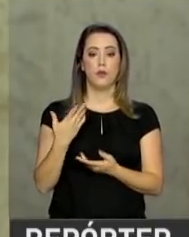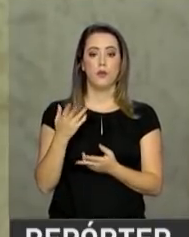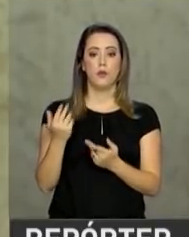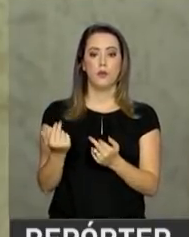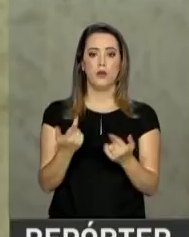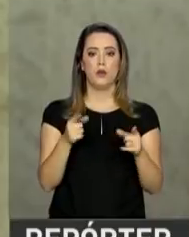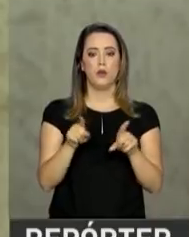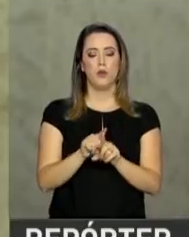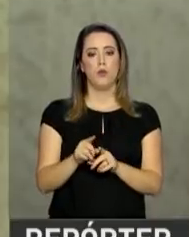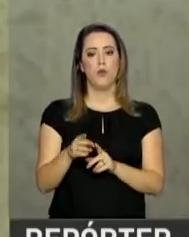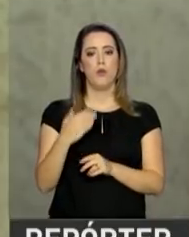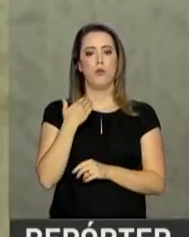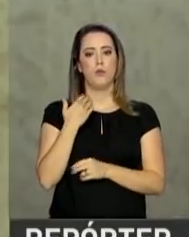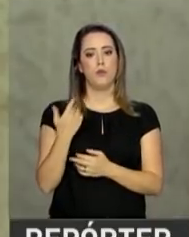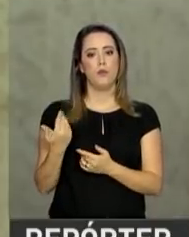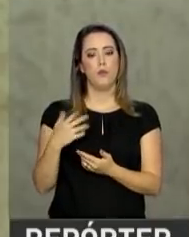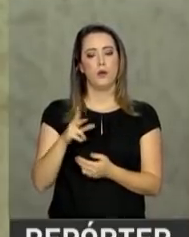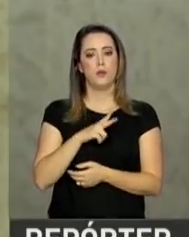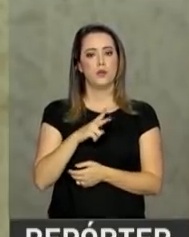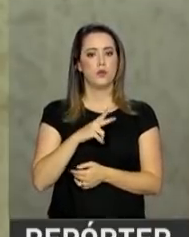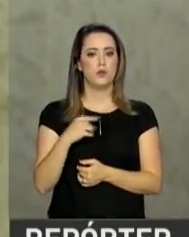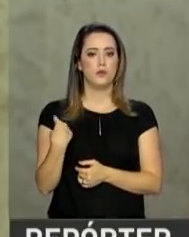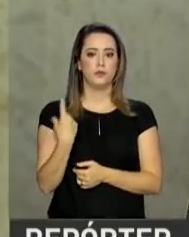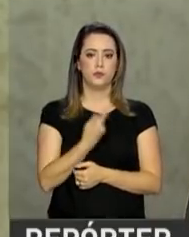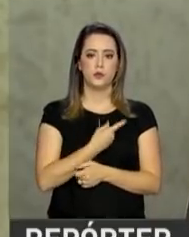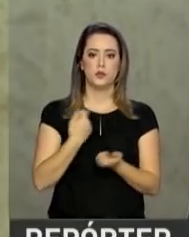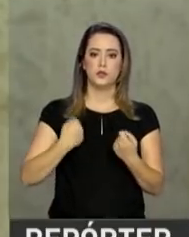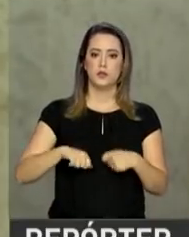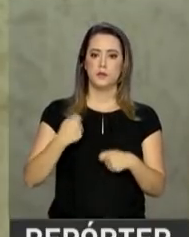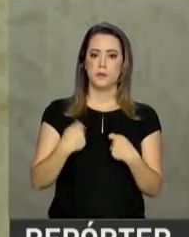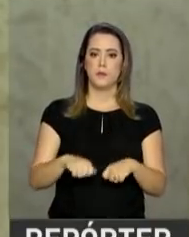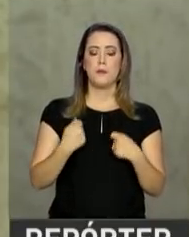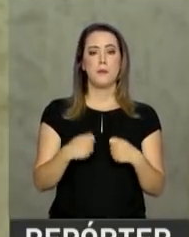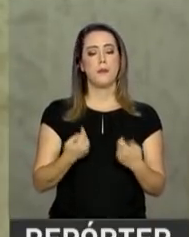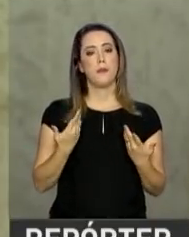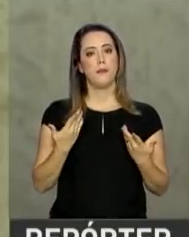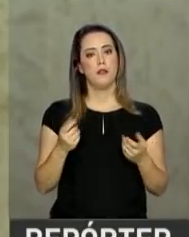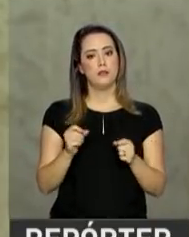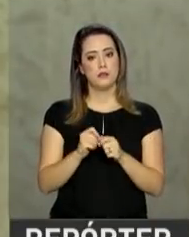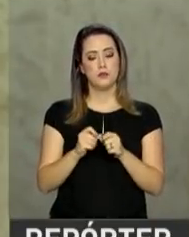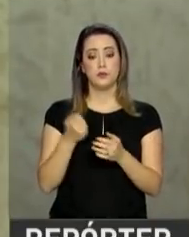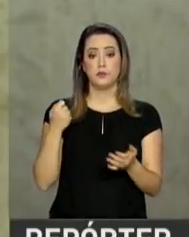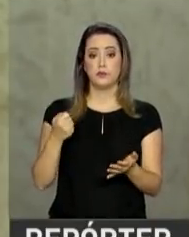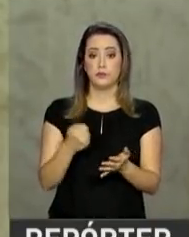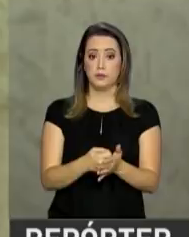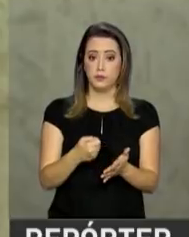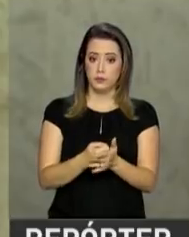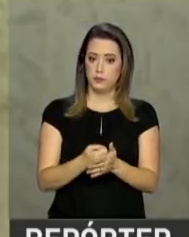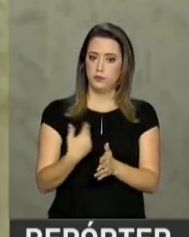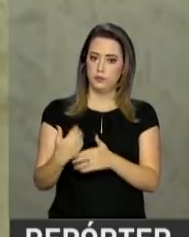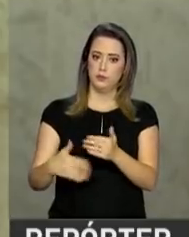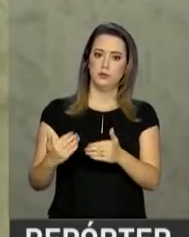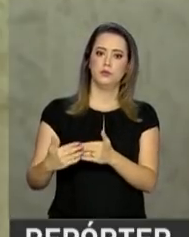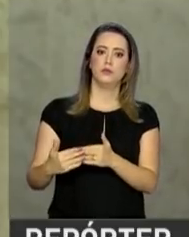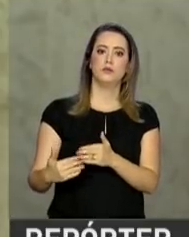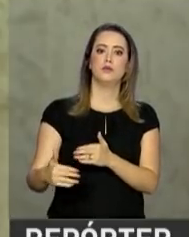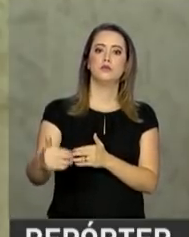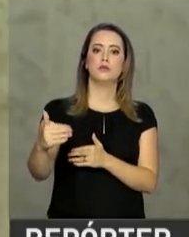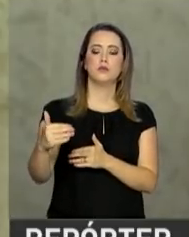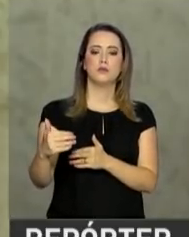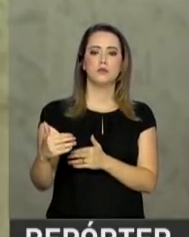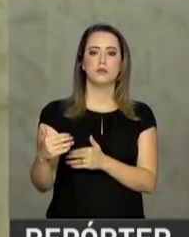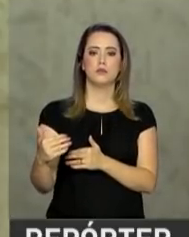forma que um banco que o banco privado então nós temos a necessidade de fazer esse pagamento para que continuemos a